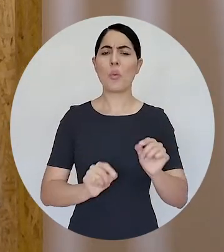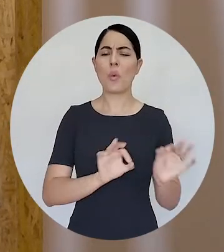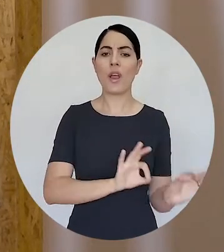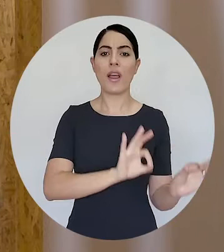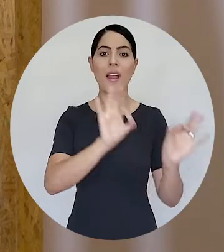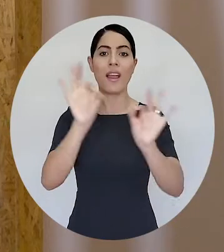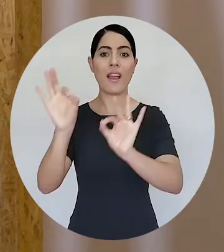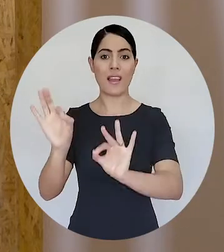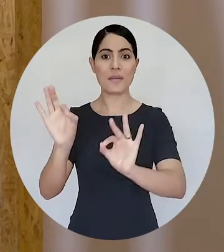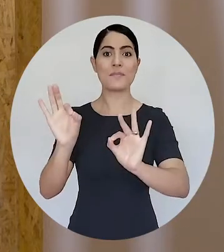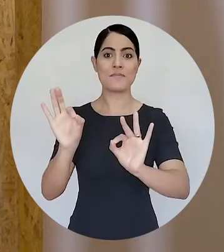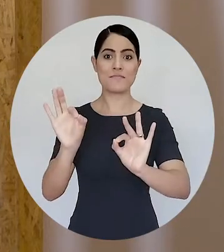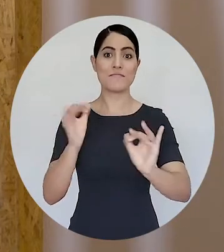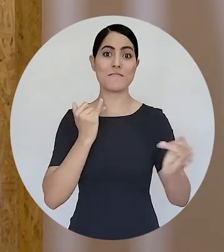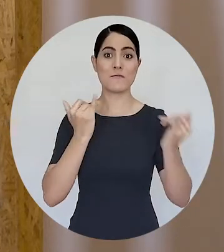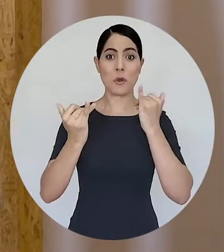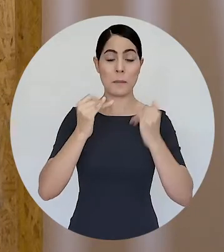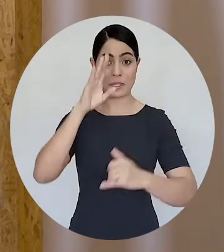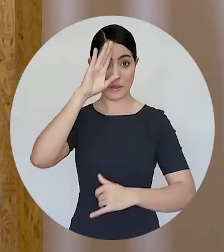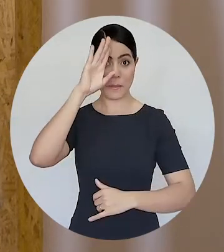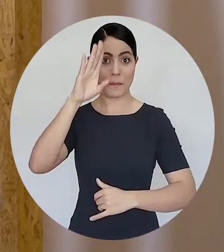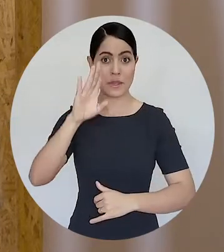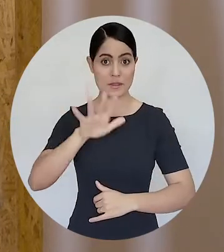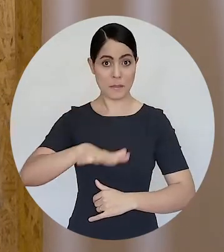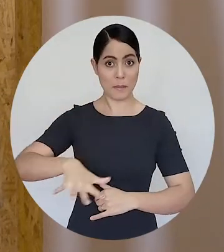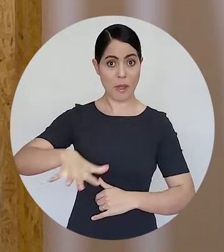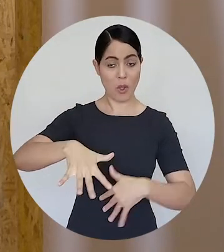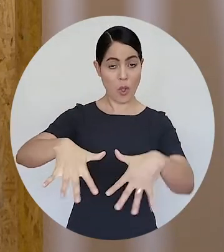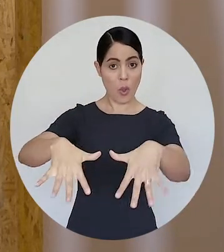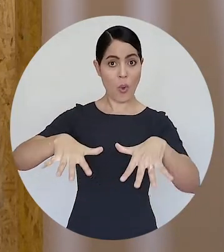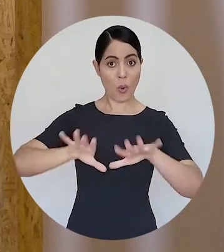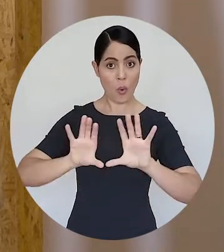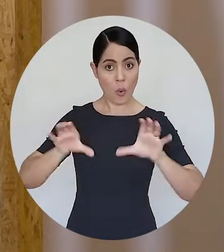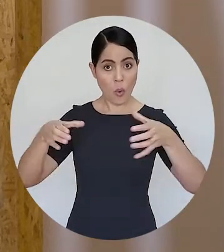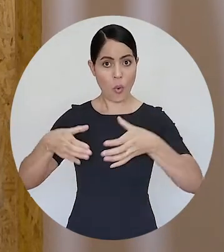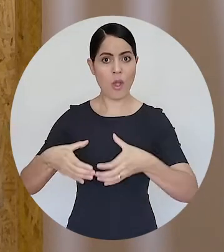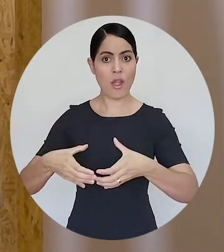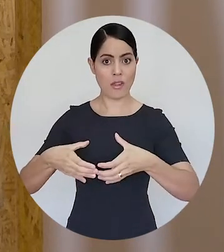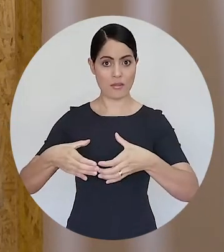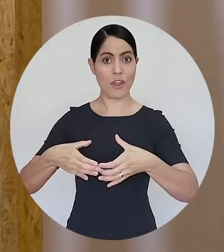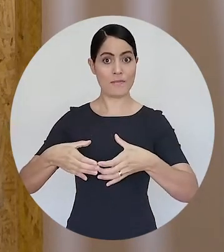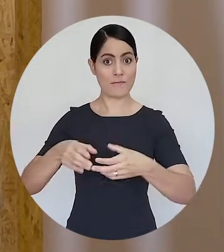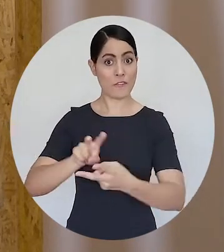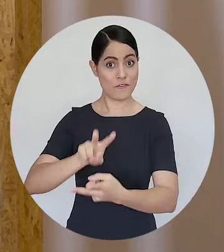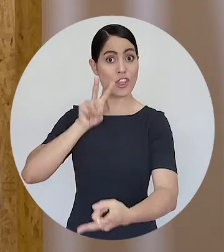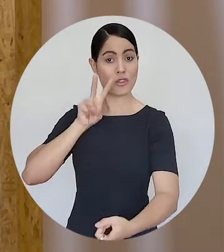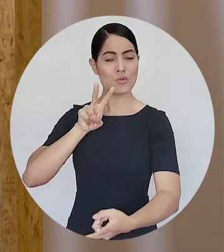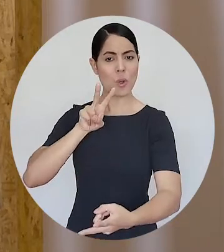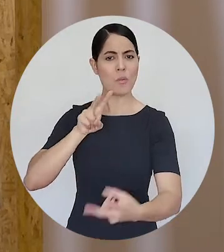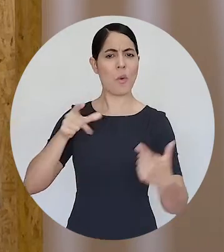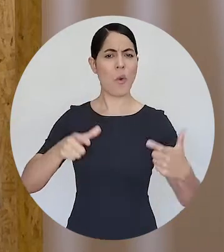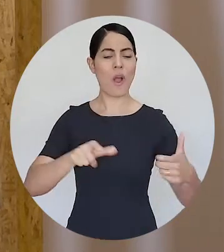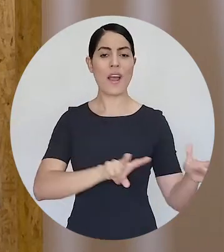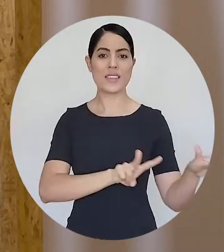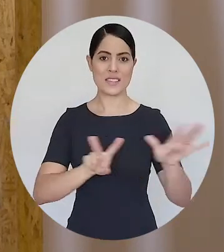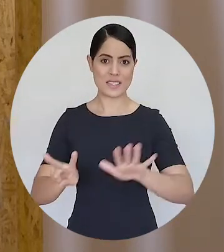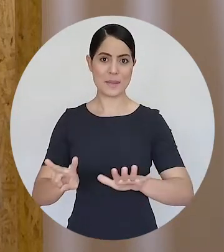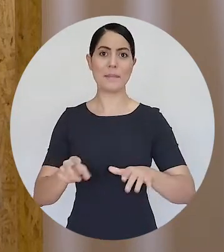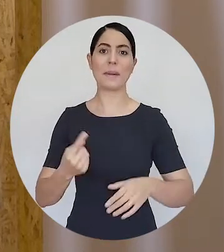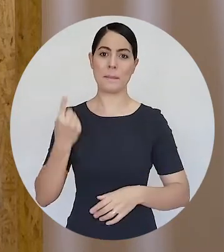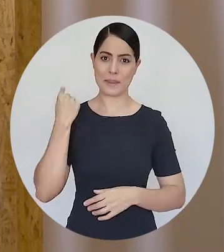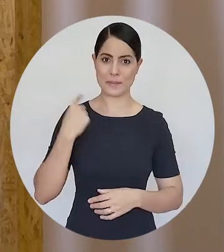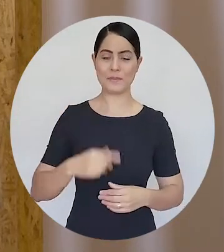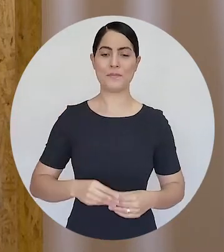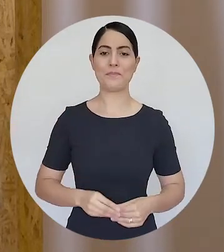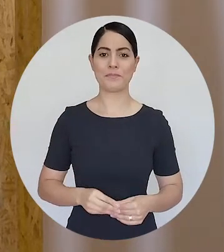conferir as principais deliberações do Conselho Pleno da Ordem durante sessão virtual extraordinária, realizada nesta última